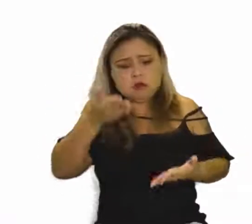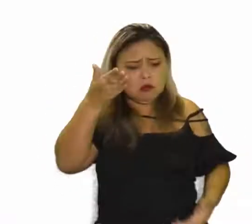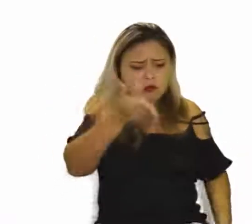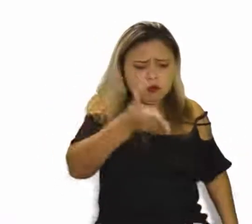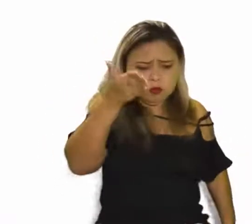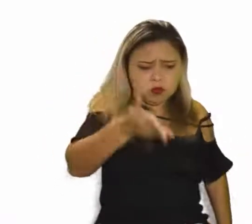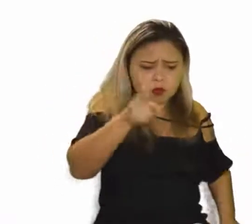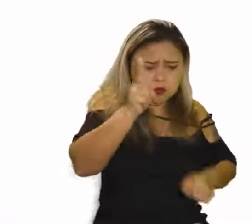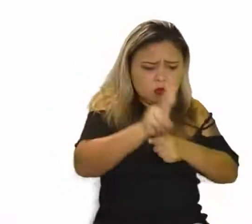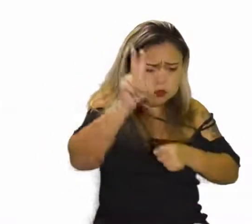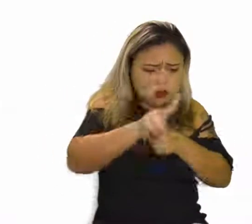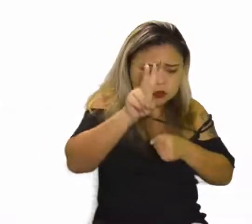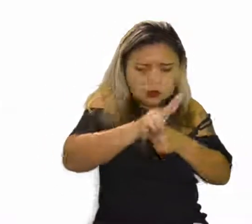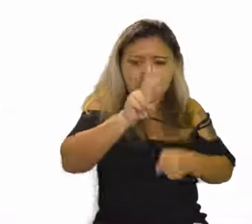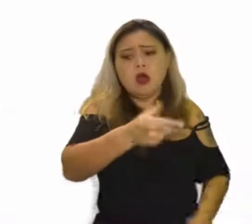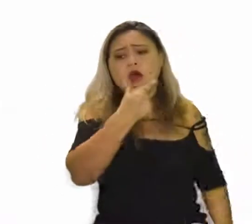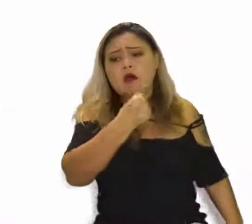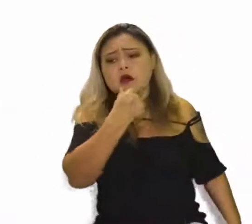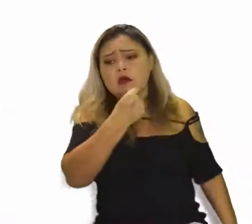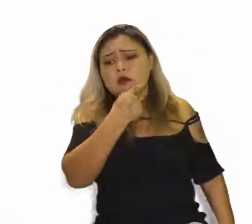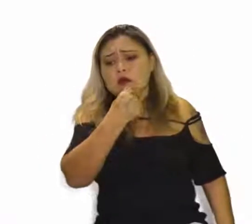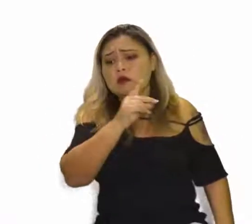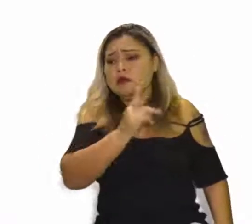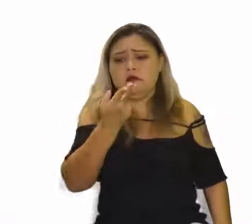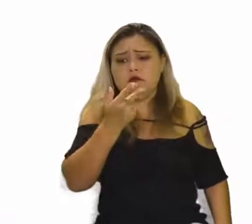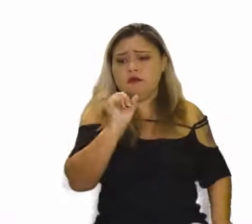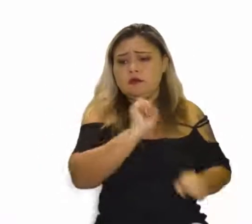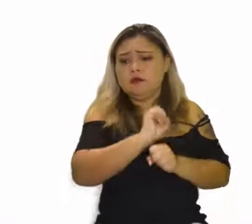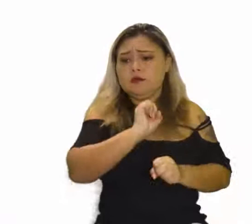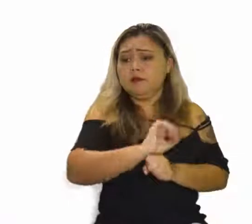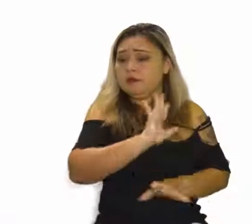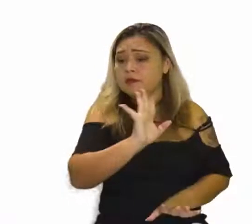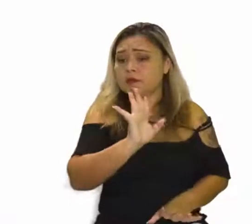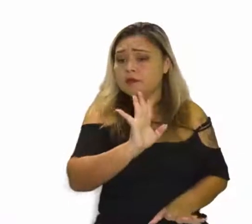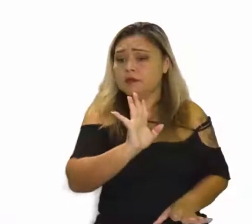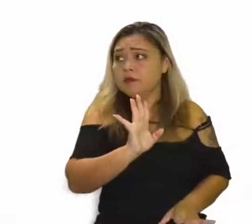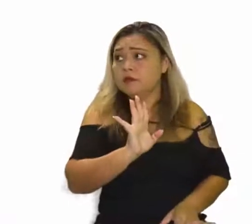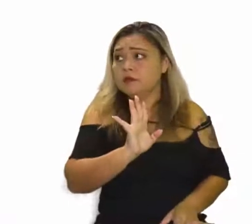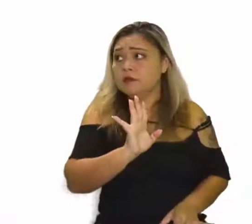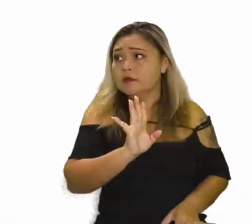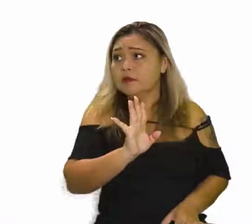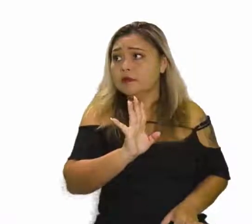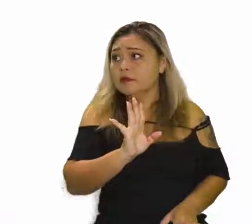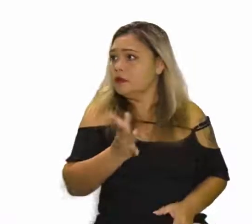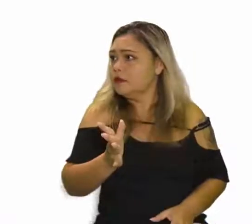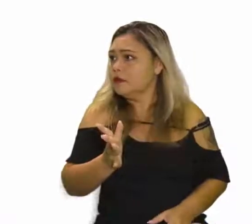intensiva, machos, vamos parar de falar machos, a gente vai falar,